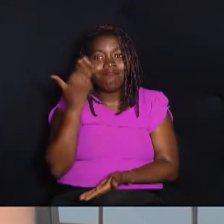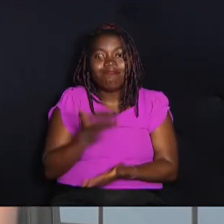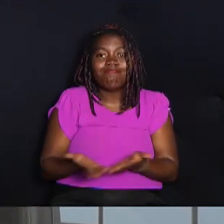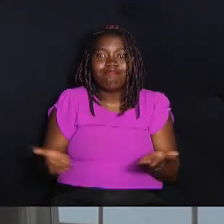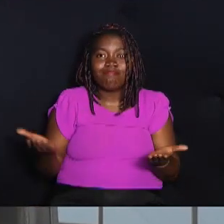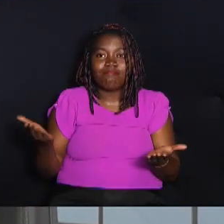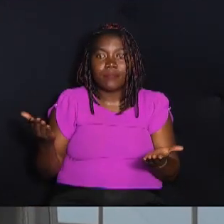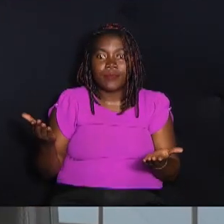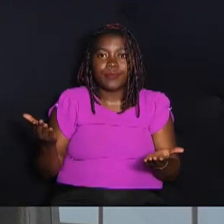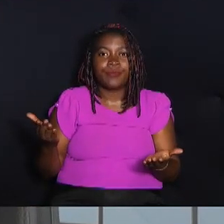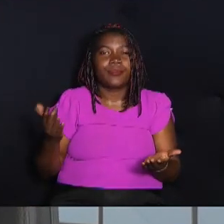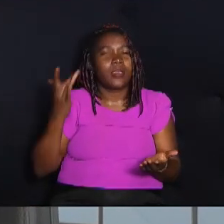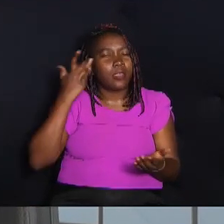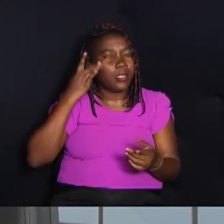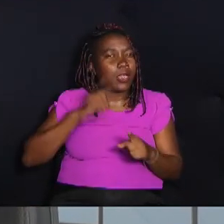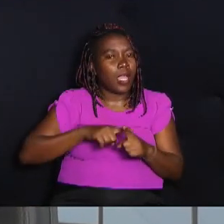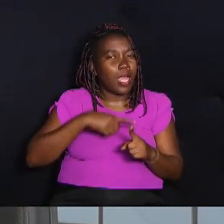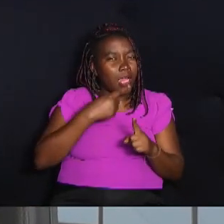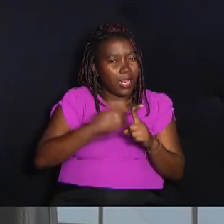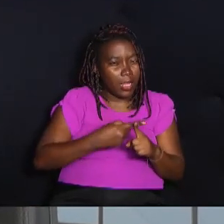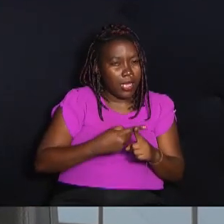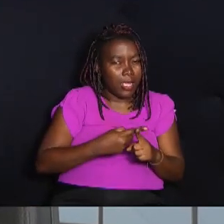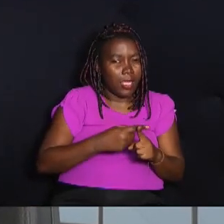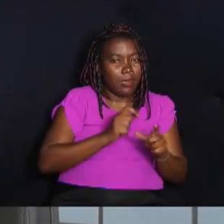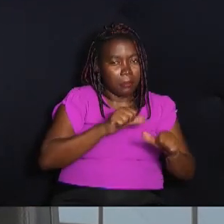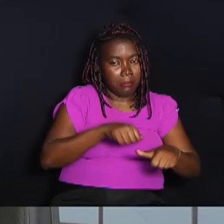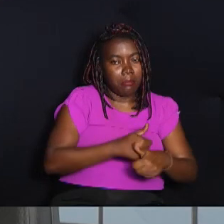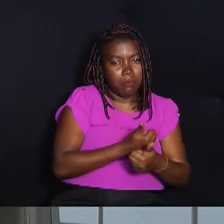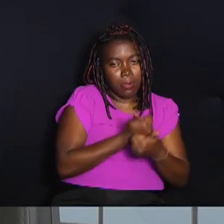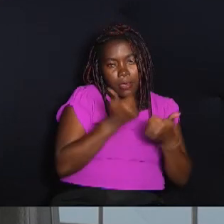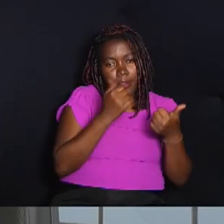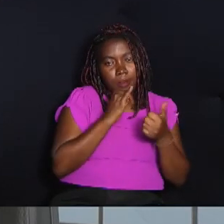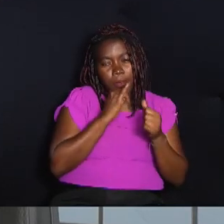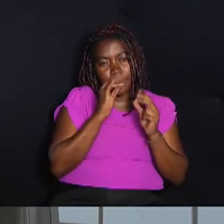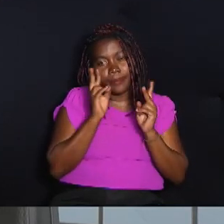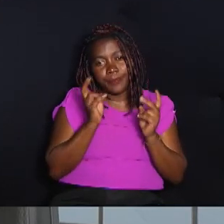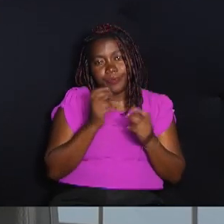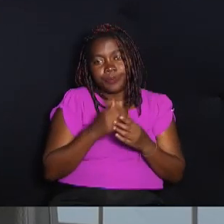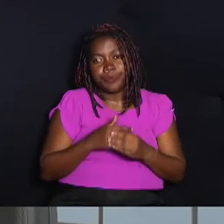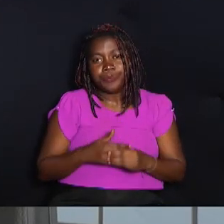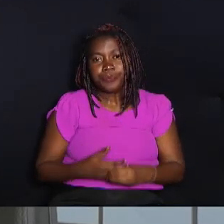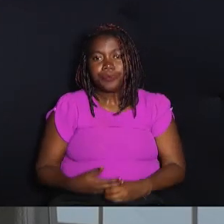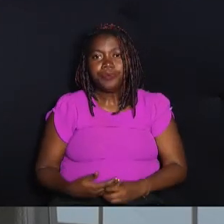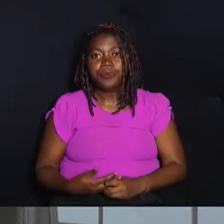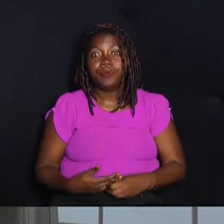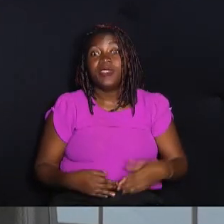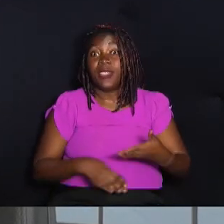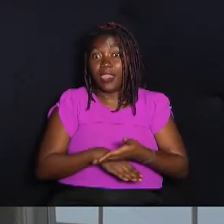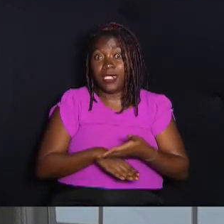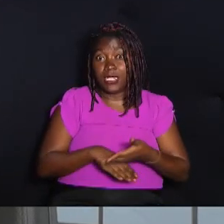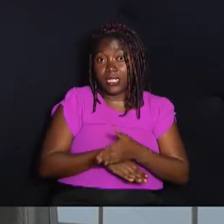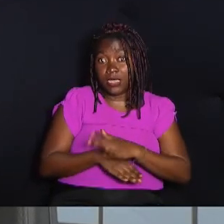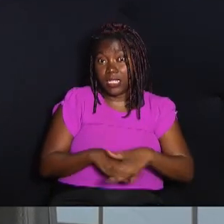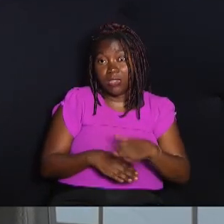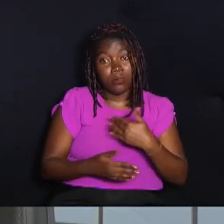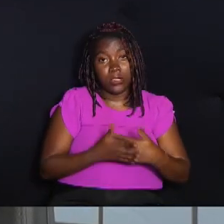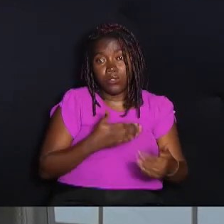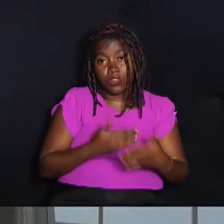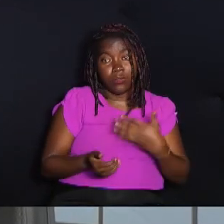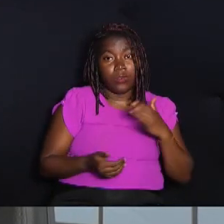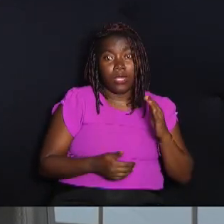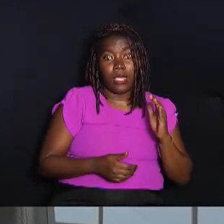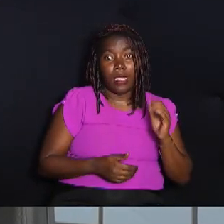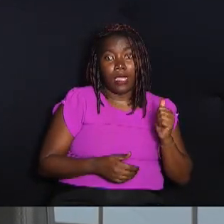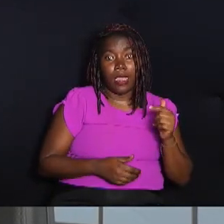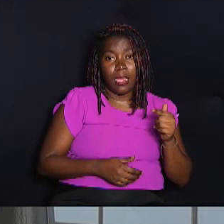que além, né, de melhores, né, digamos assim, acesso ali, né, ou seja nos CAPs ou nos